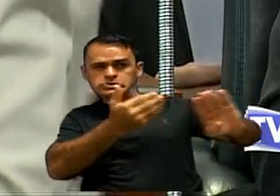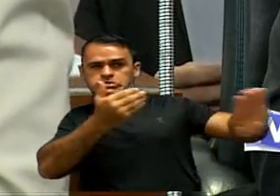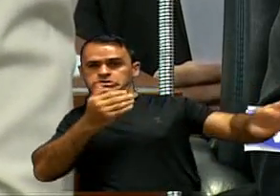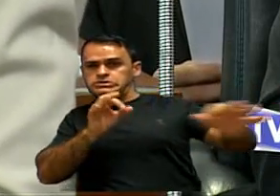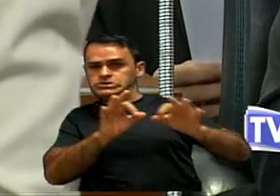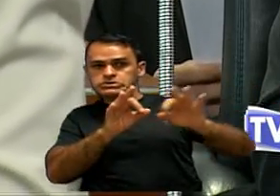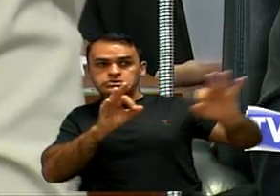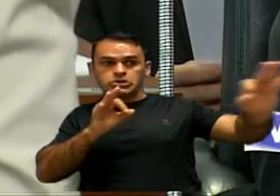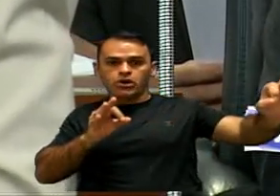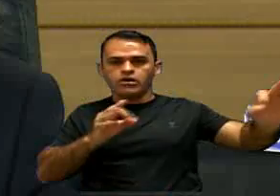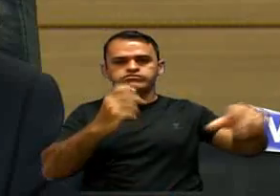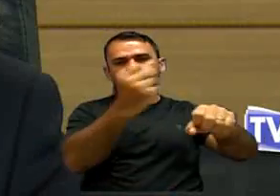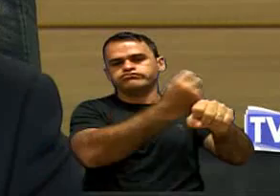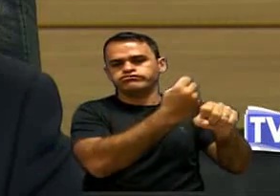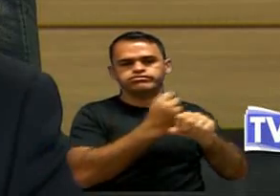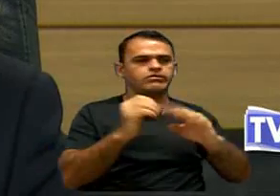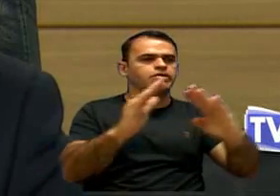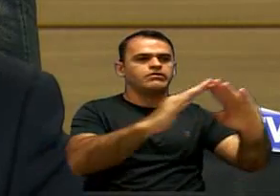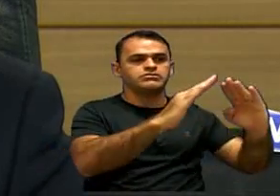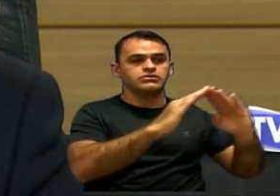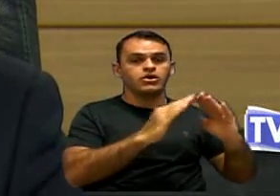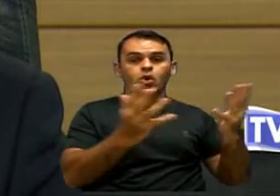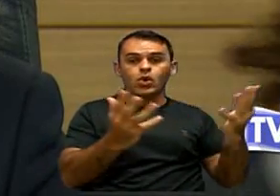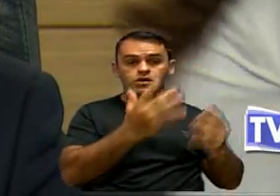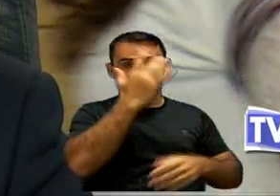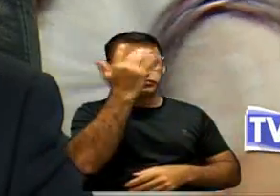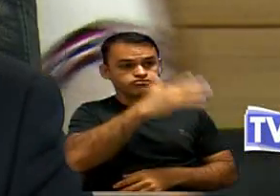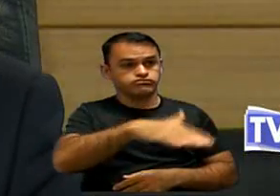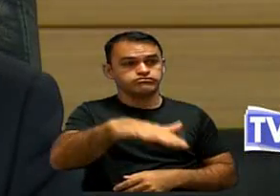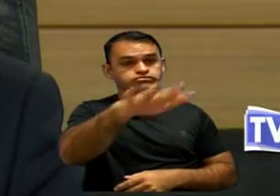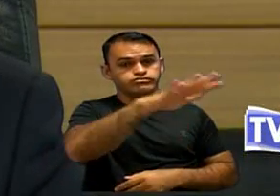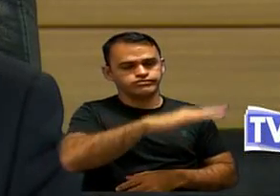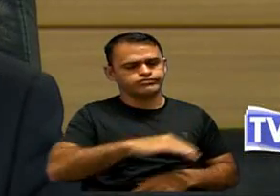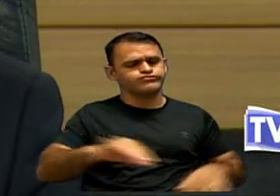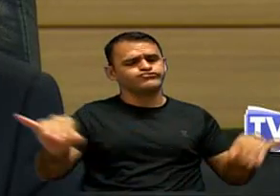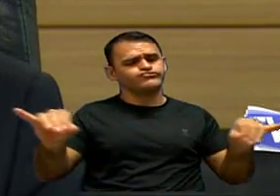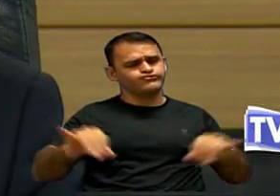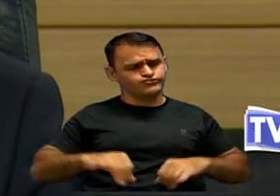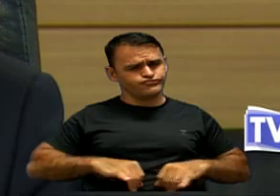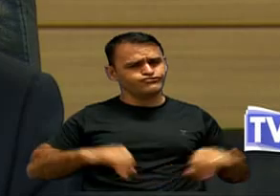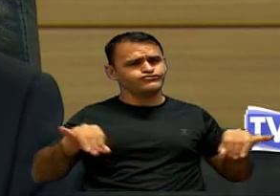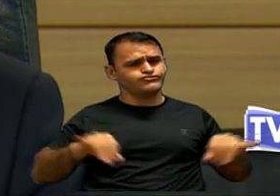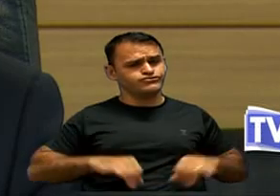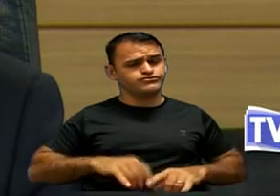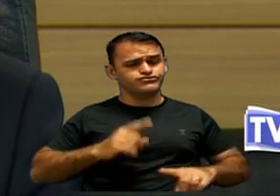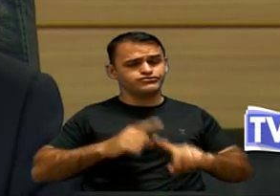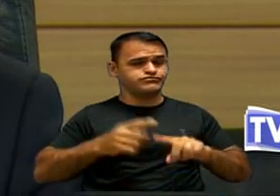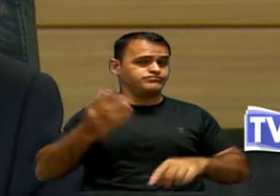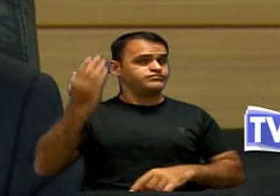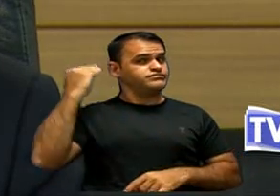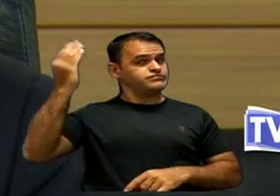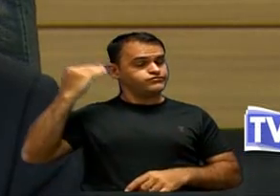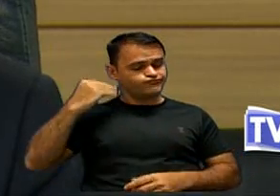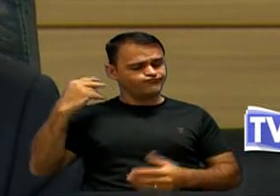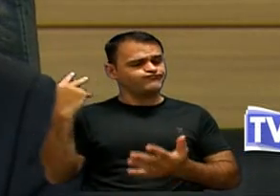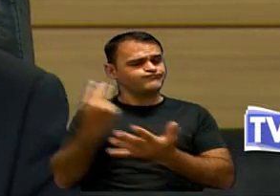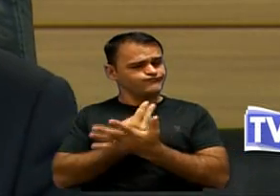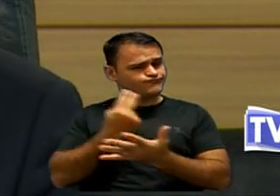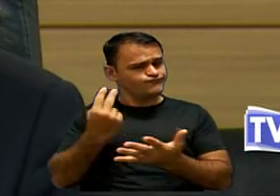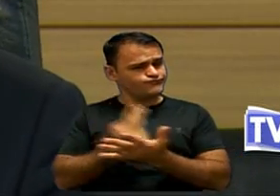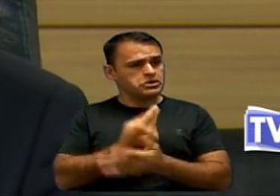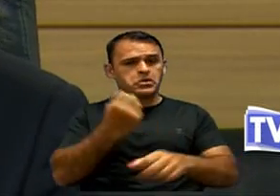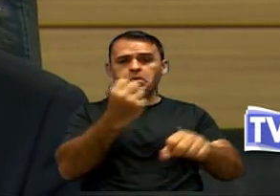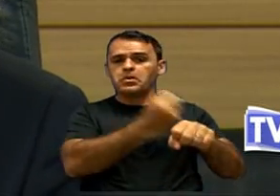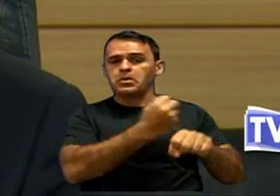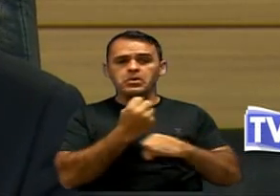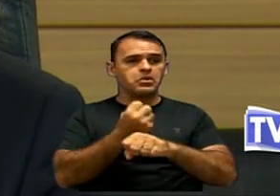o fruto do que irresponsáveis plantaram lá para trás. E é por esta razão que hoje nós